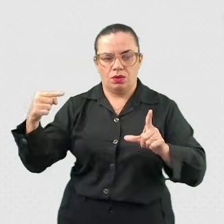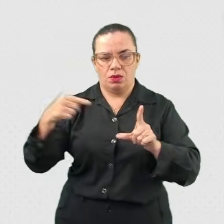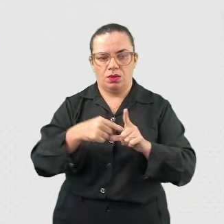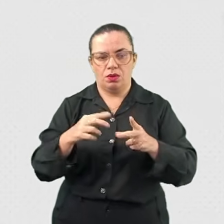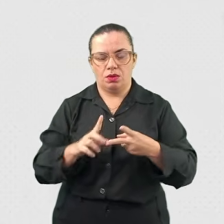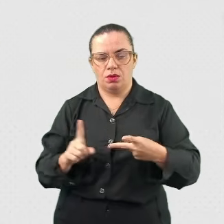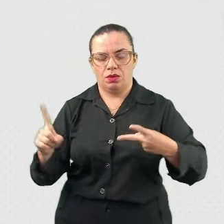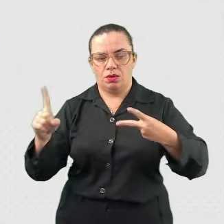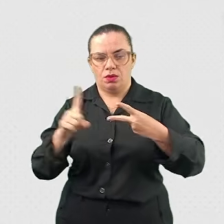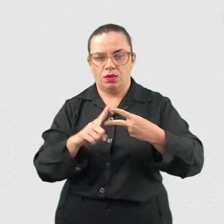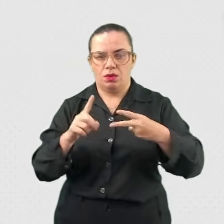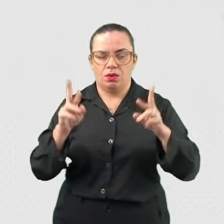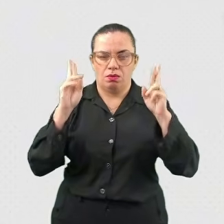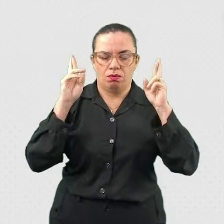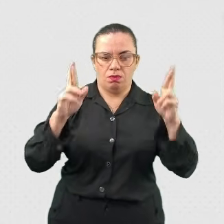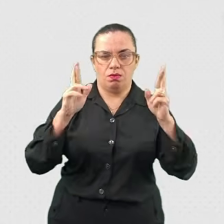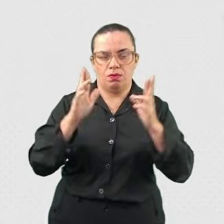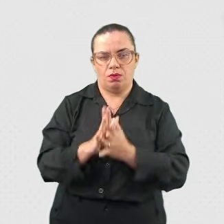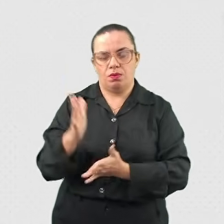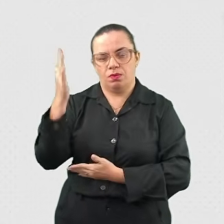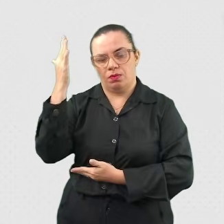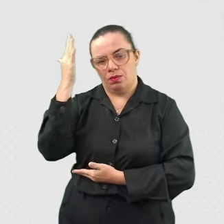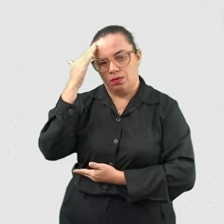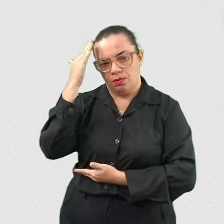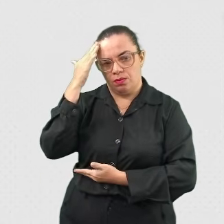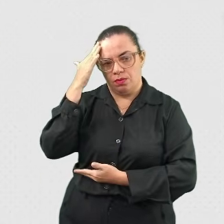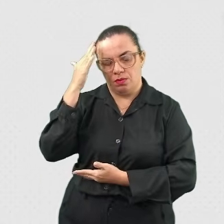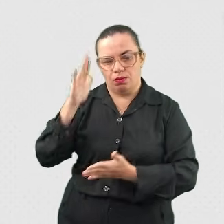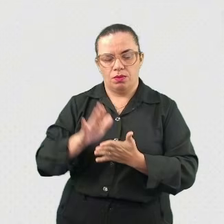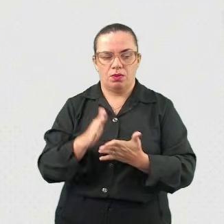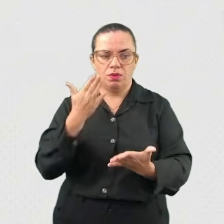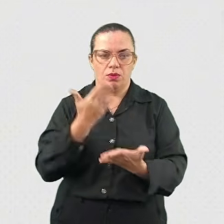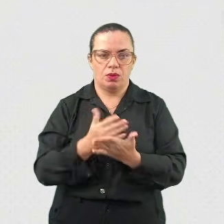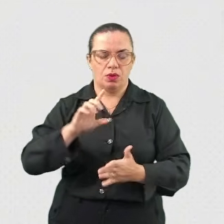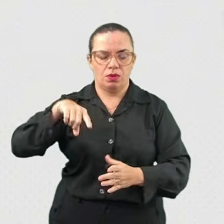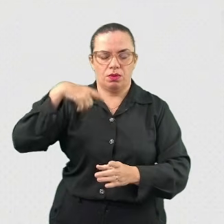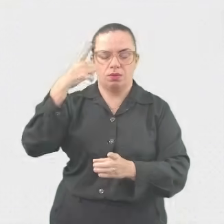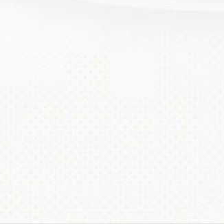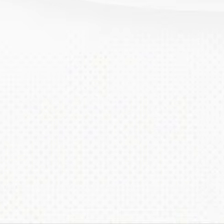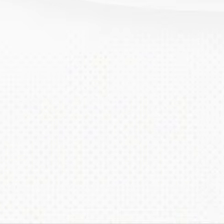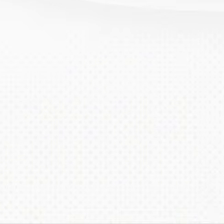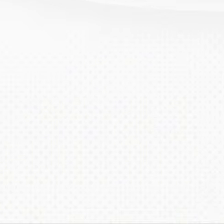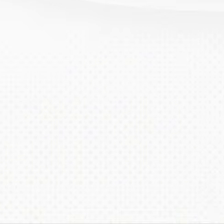de um polígono, certo? Espero que tenha compreendido bem a aula e até a próxima.